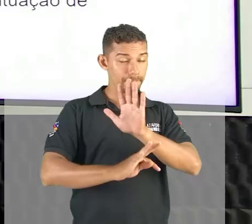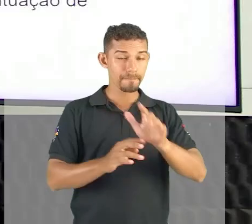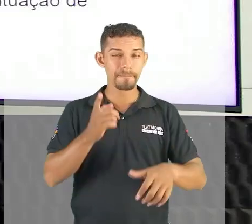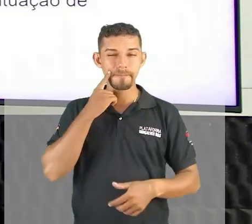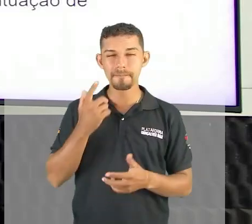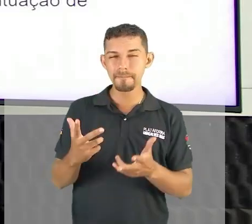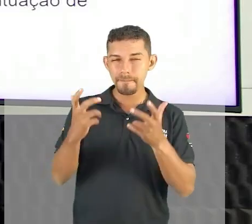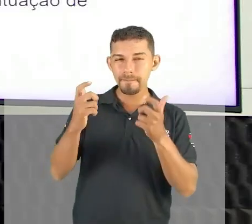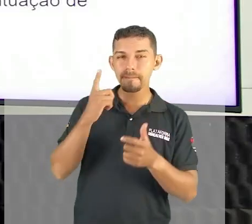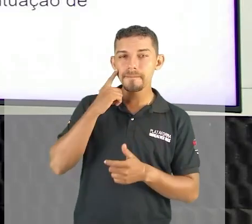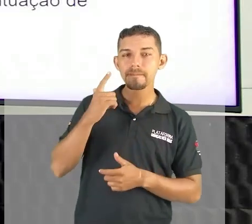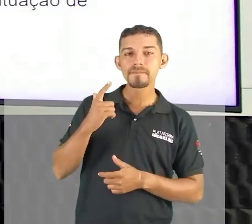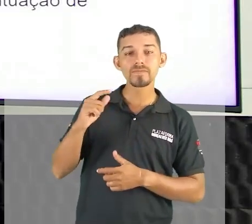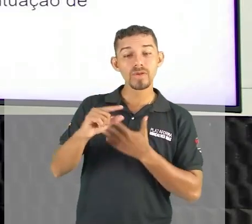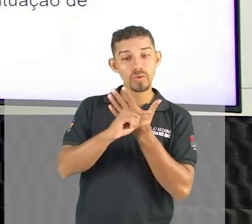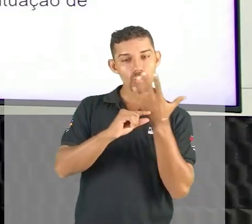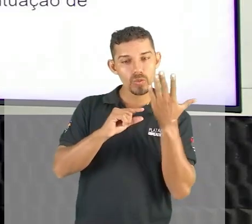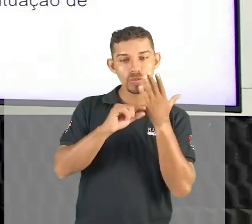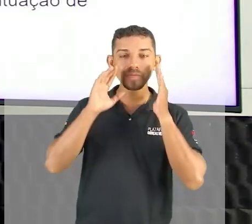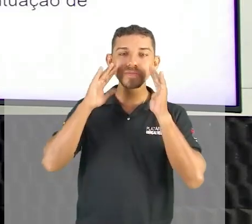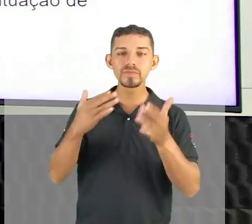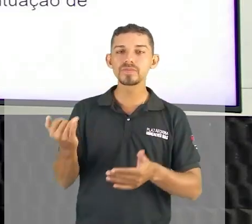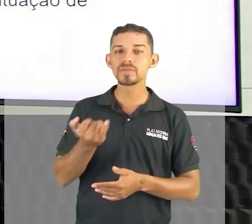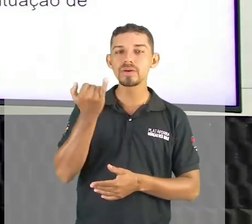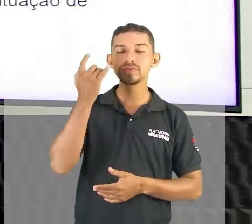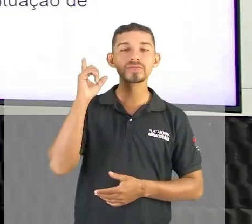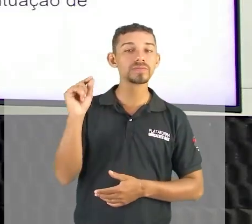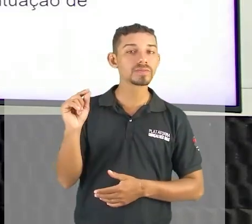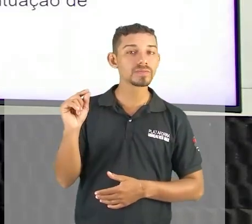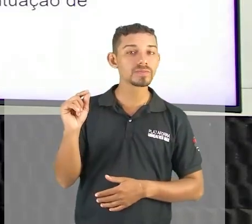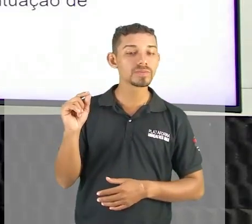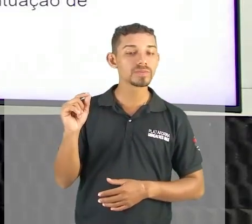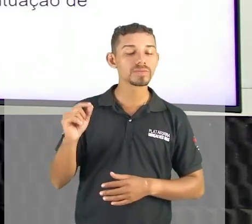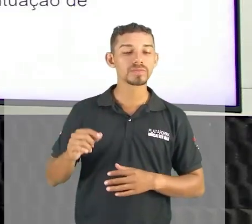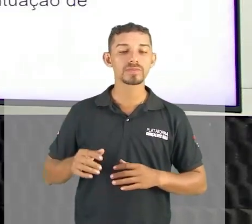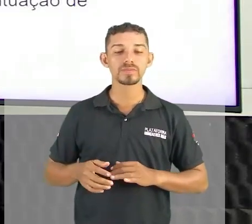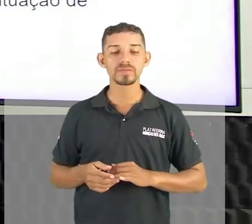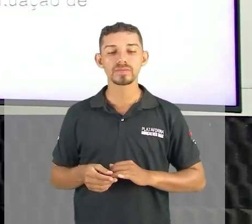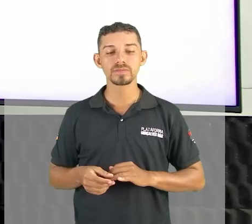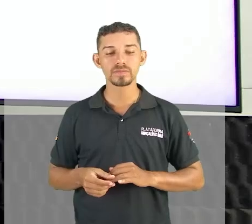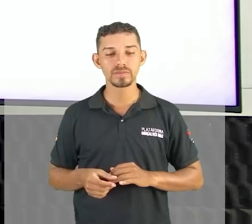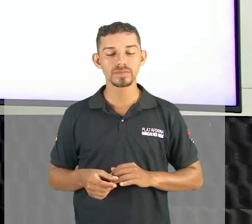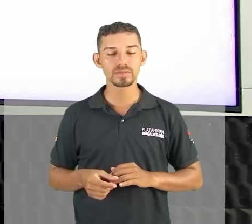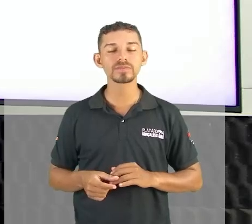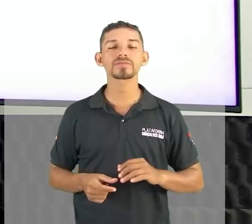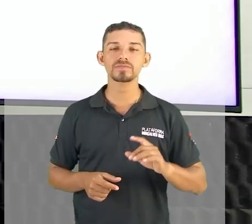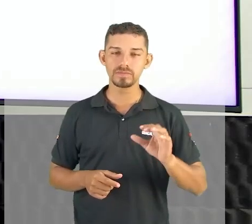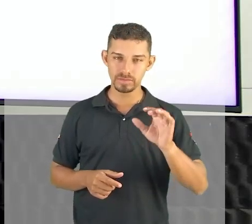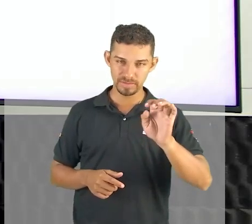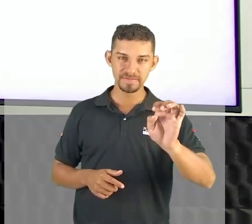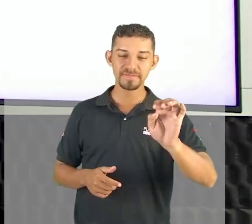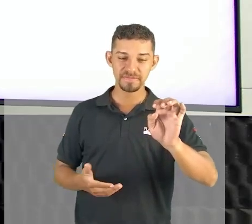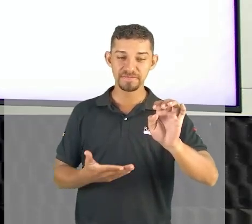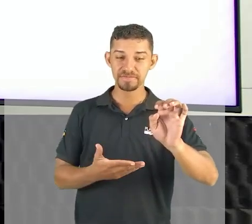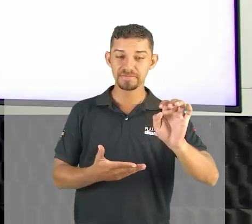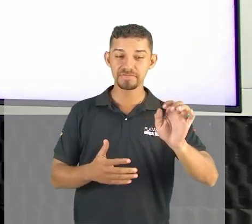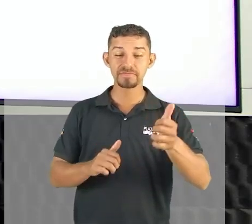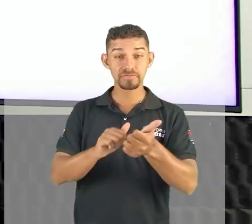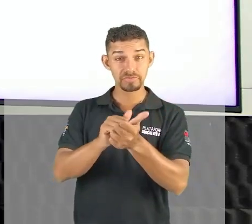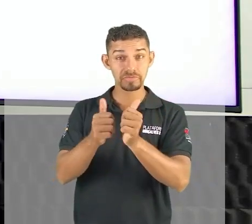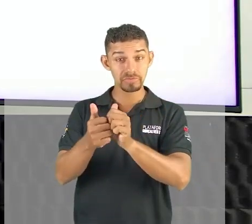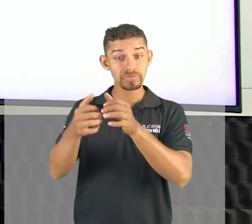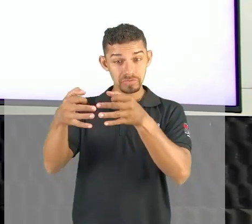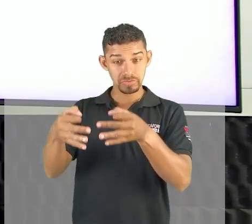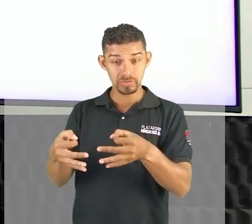a gente percebe que o autor evidencia a importância de que é que vocês marcaram como gabarito letra e a